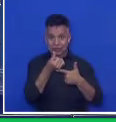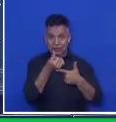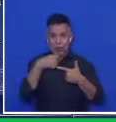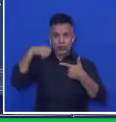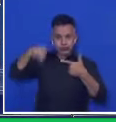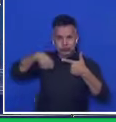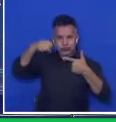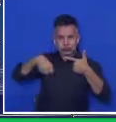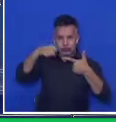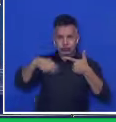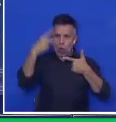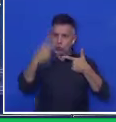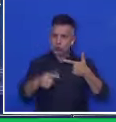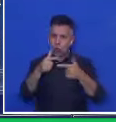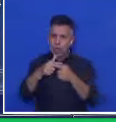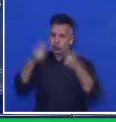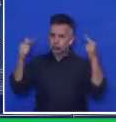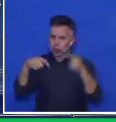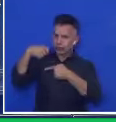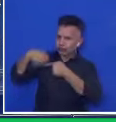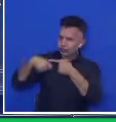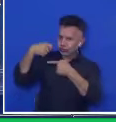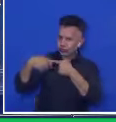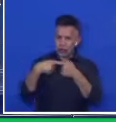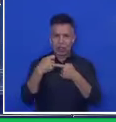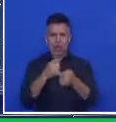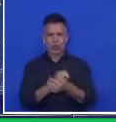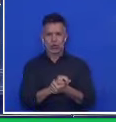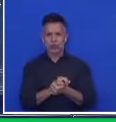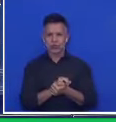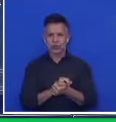Globo girando, sua sorte girando.